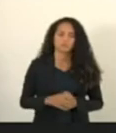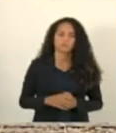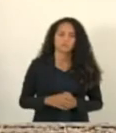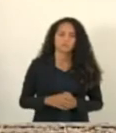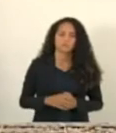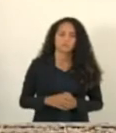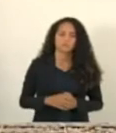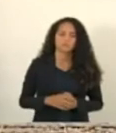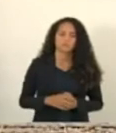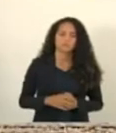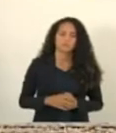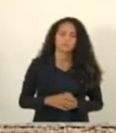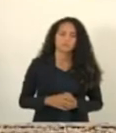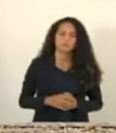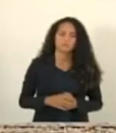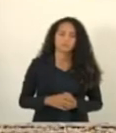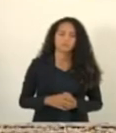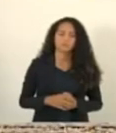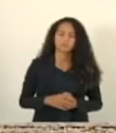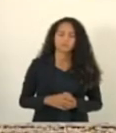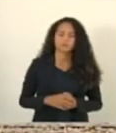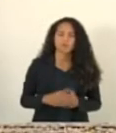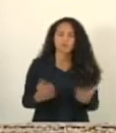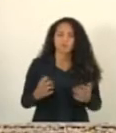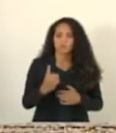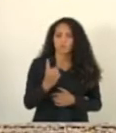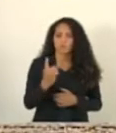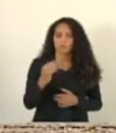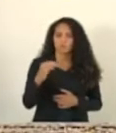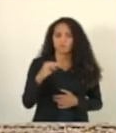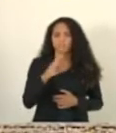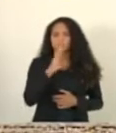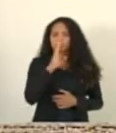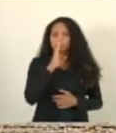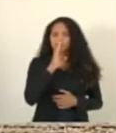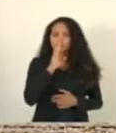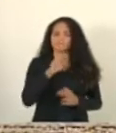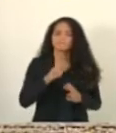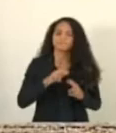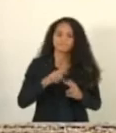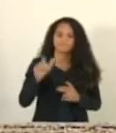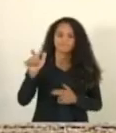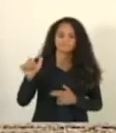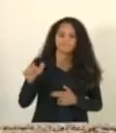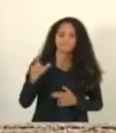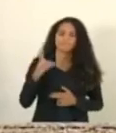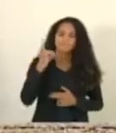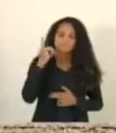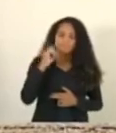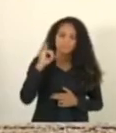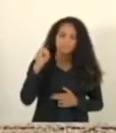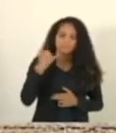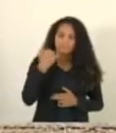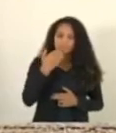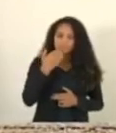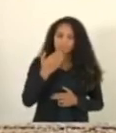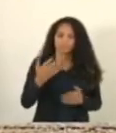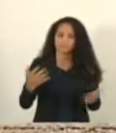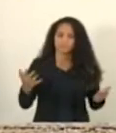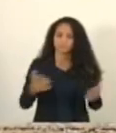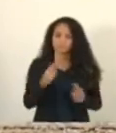Fica registrado, vamos fazer um minuto de silêncio em solicitação ao pedido da deputada Janete de